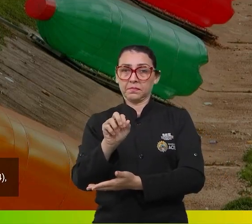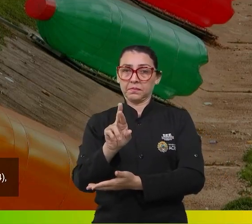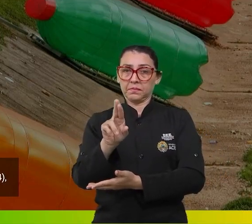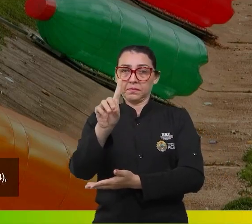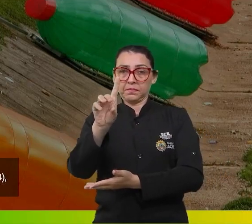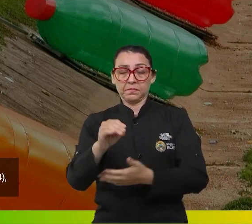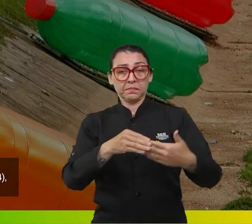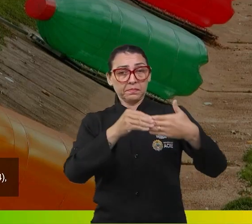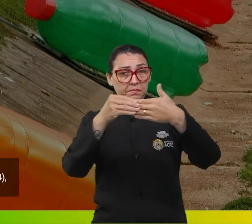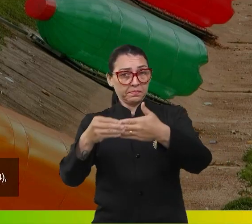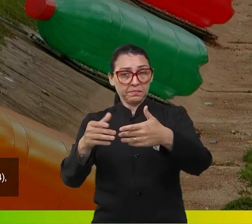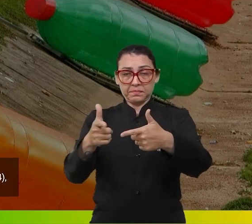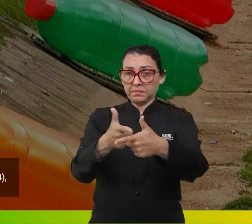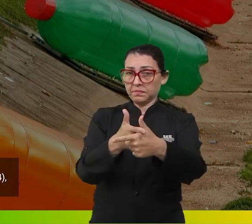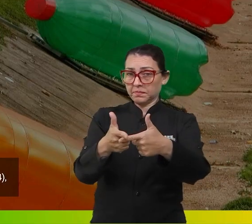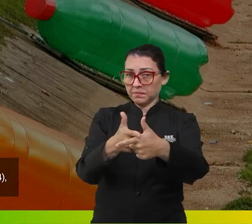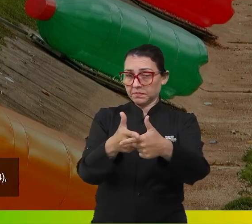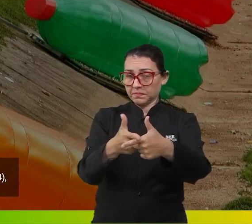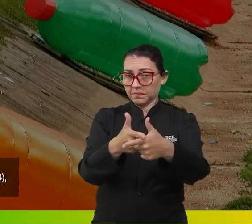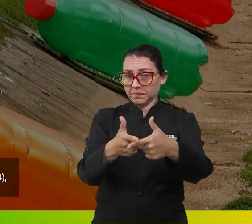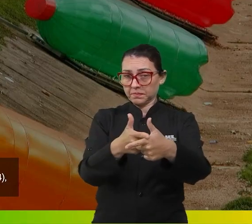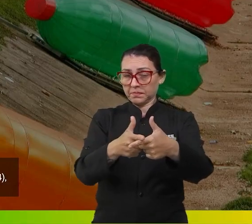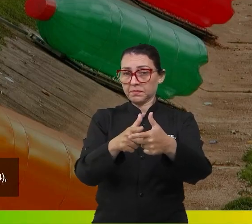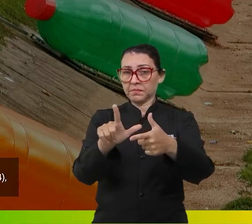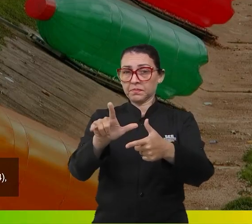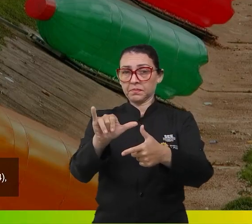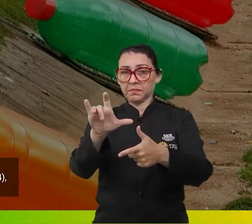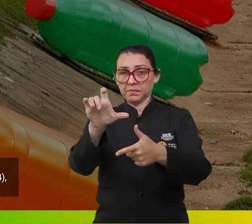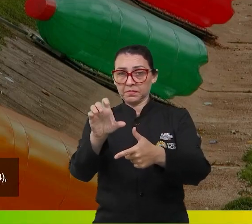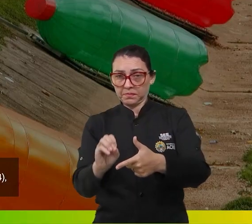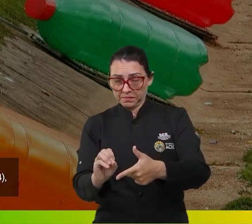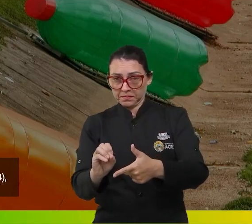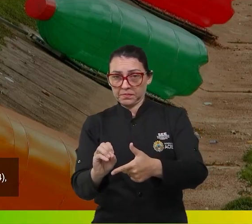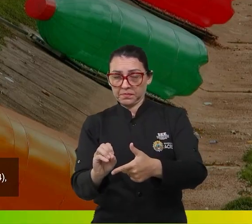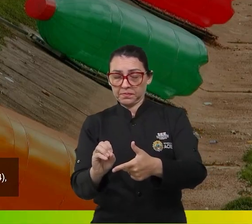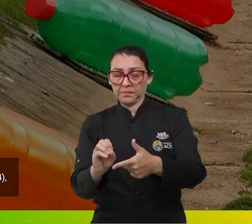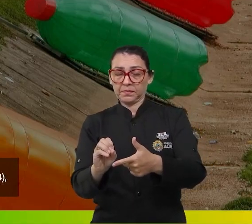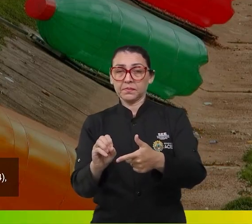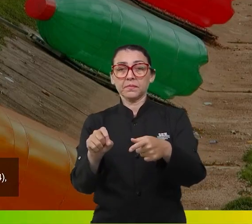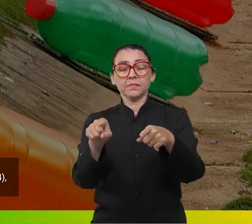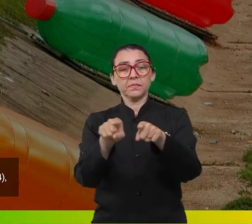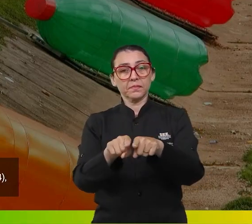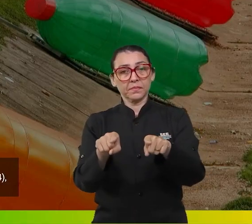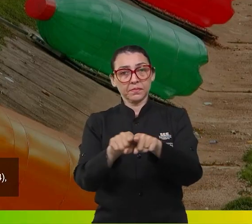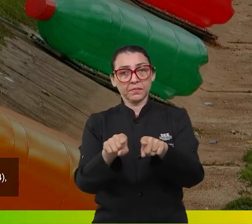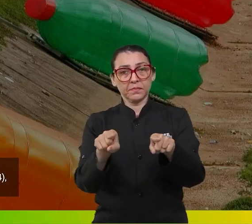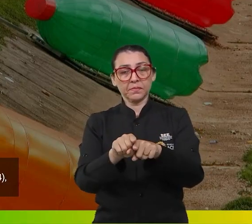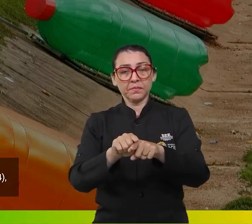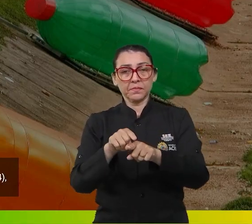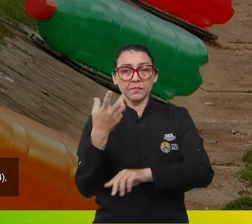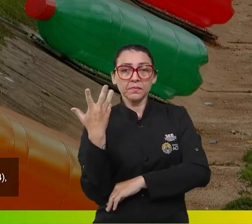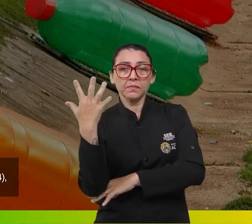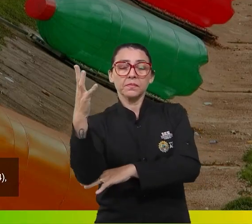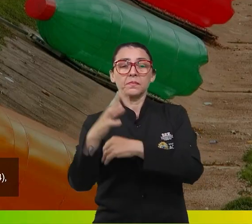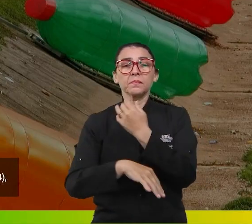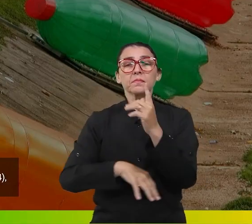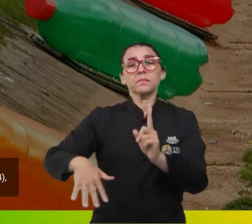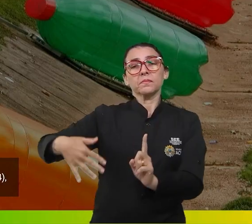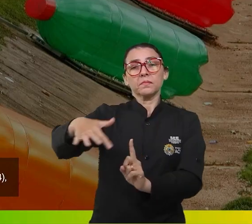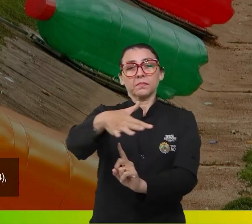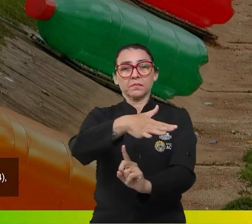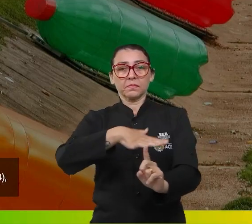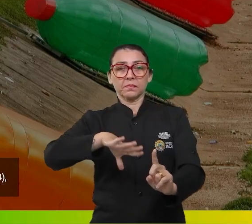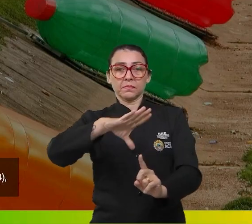outras questões sobre a questão do lixo e da questão ambiental nas grandes